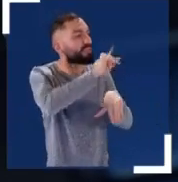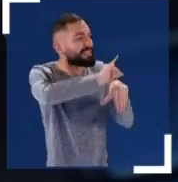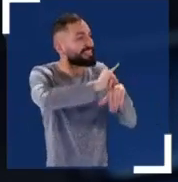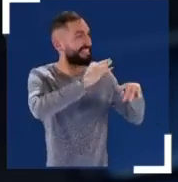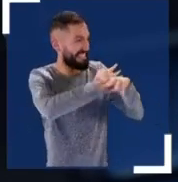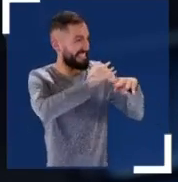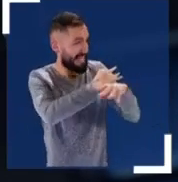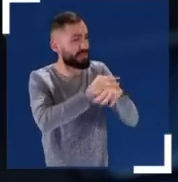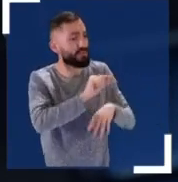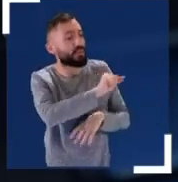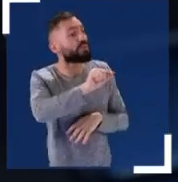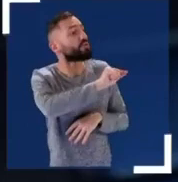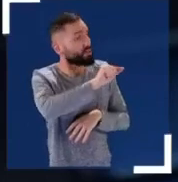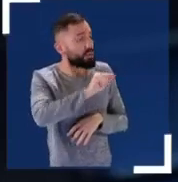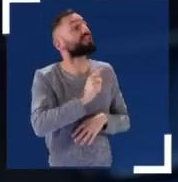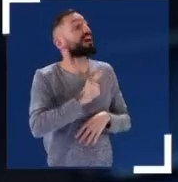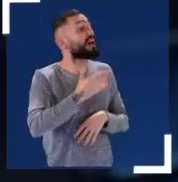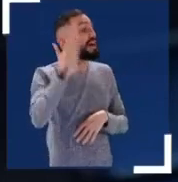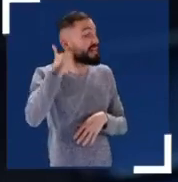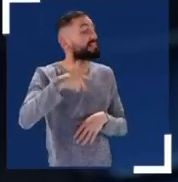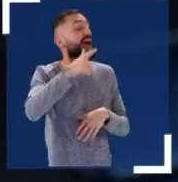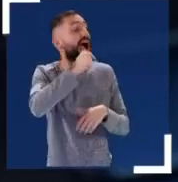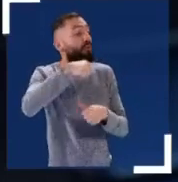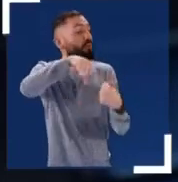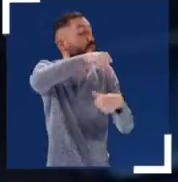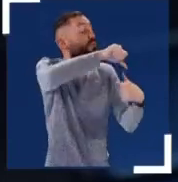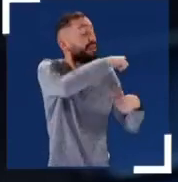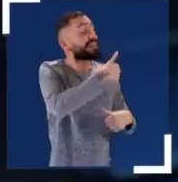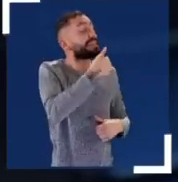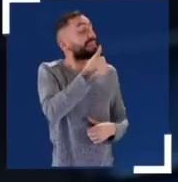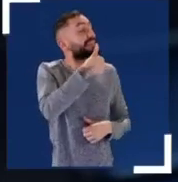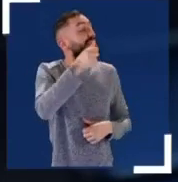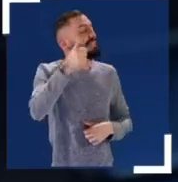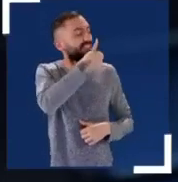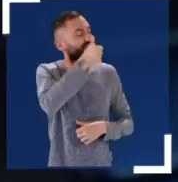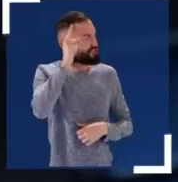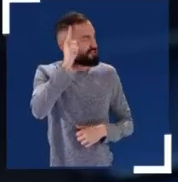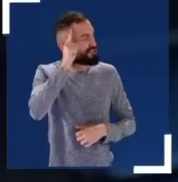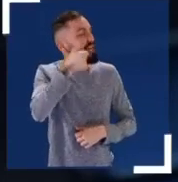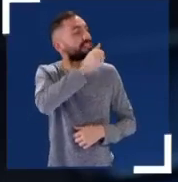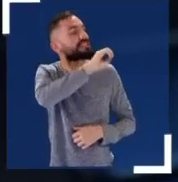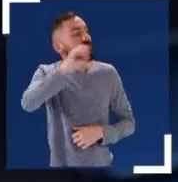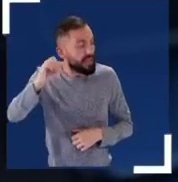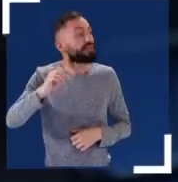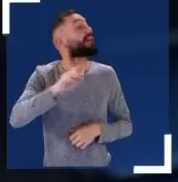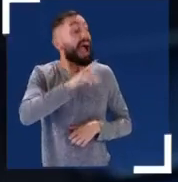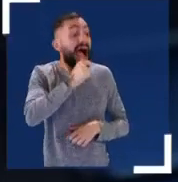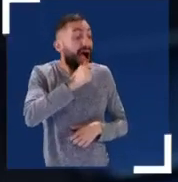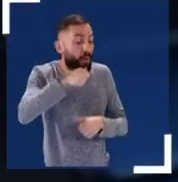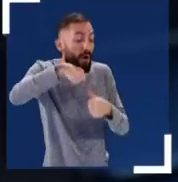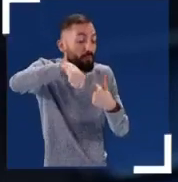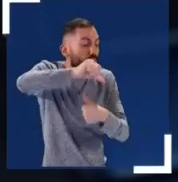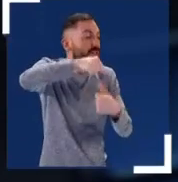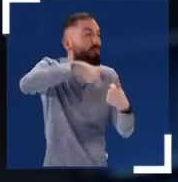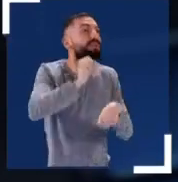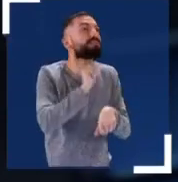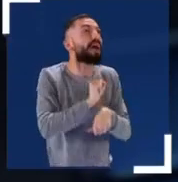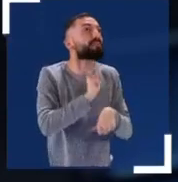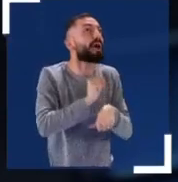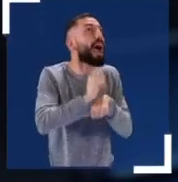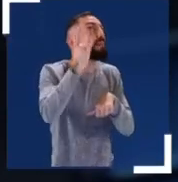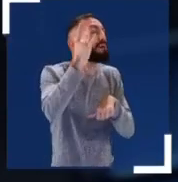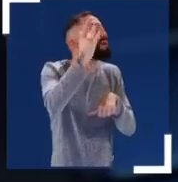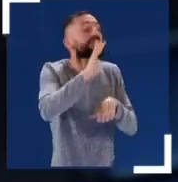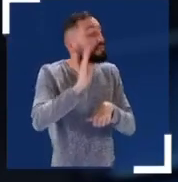100 dias. E nos outros bairros, em 180 dias, toda a cidade sem rodízio de água. Uma grande conquista para as pessoas. Depois,